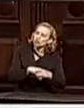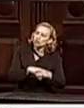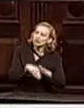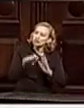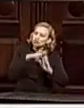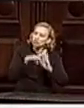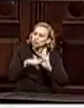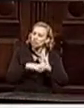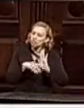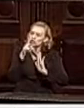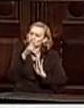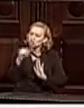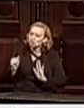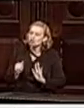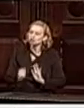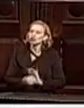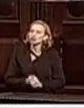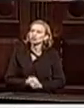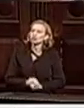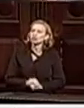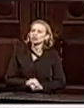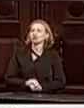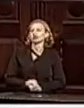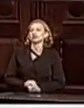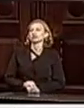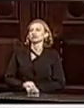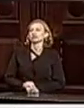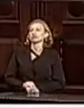ordem do dia, que sejam discutidos e votados.